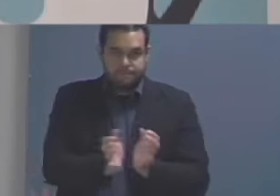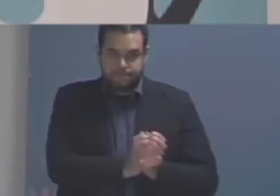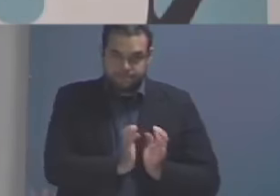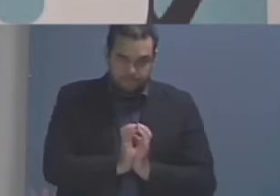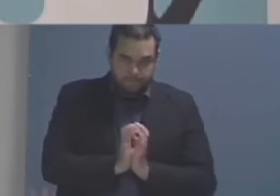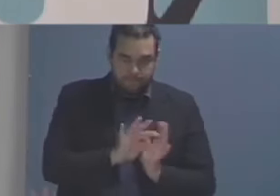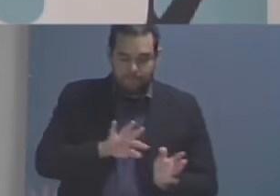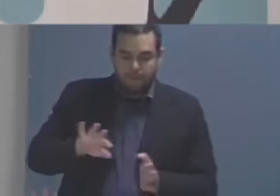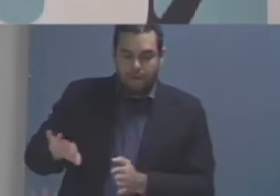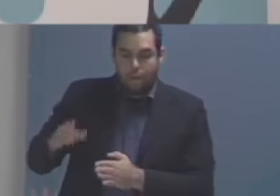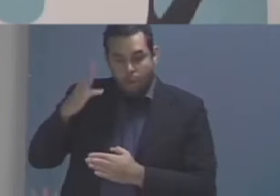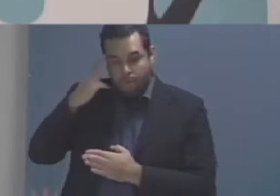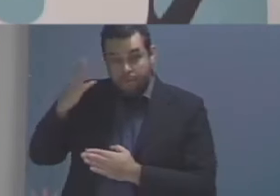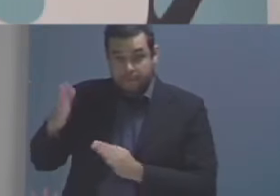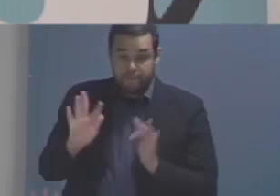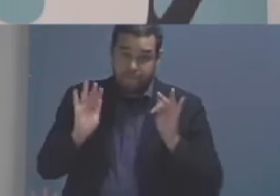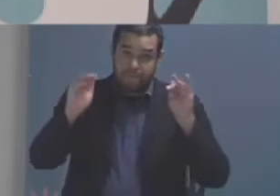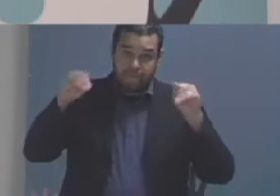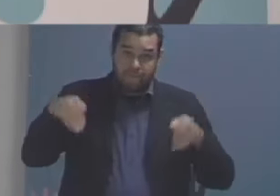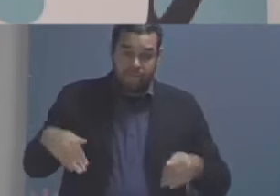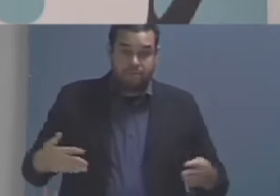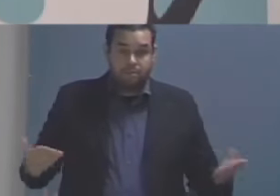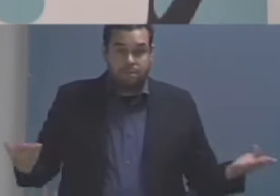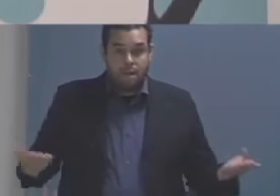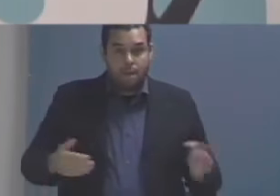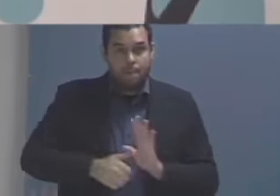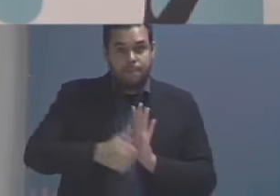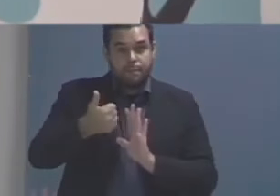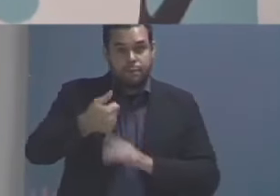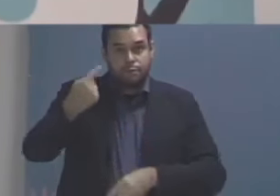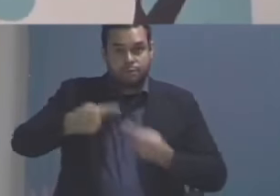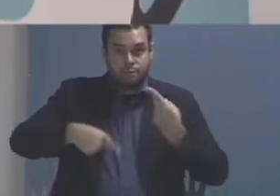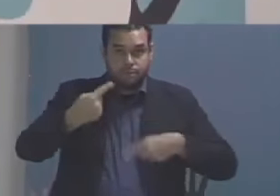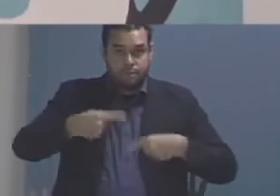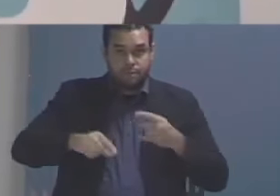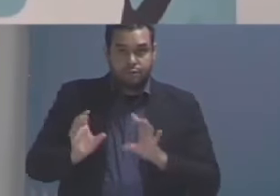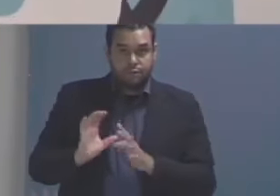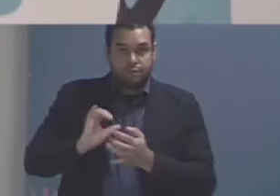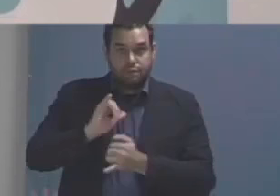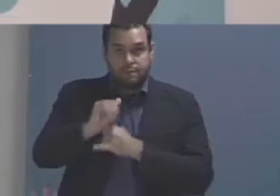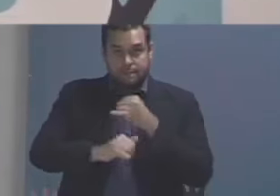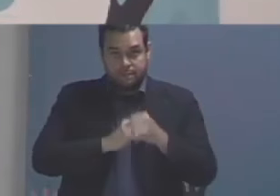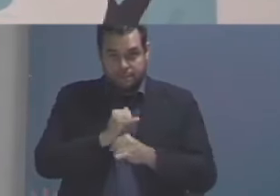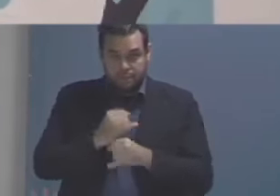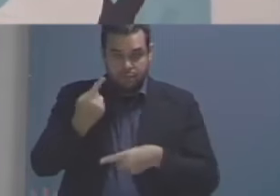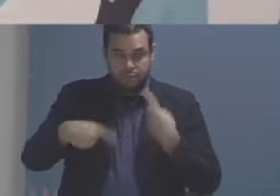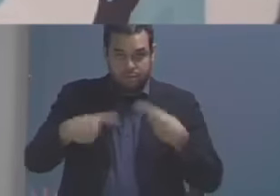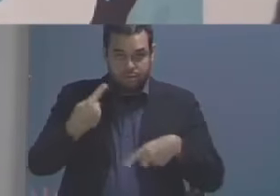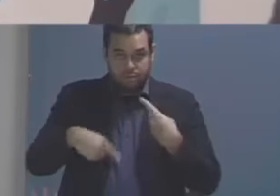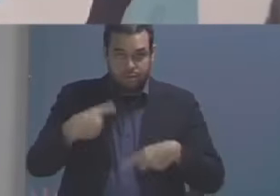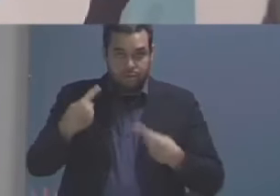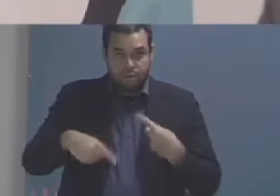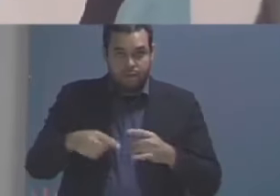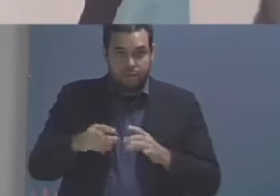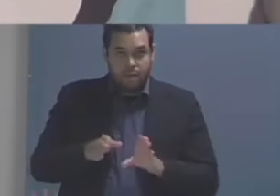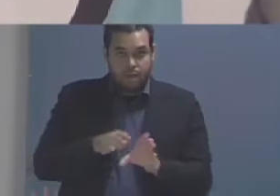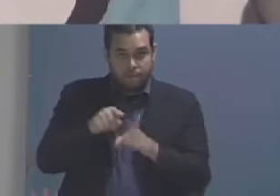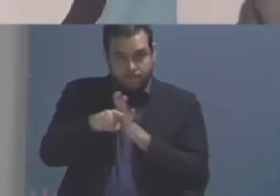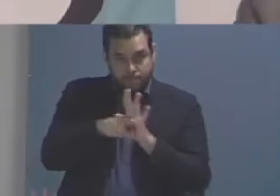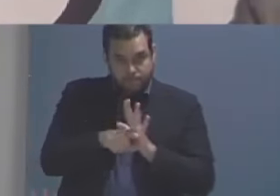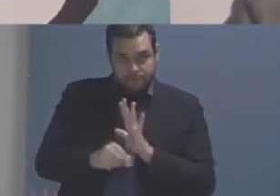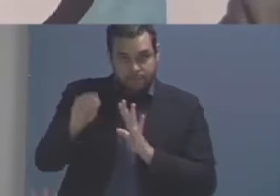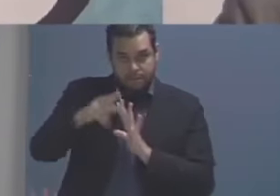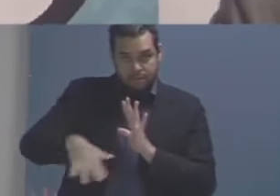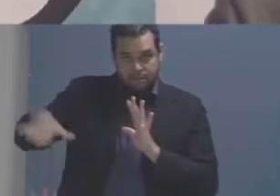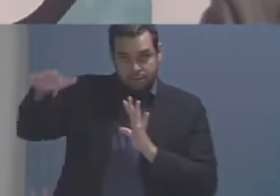candidato. Encerramos aqui o primeiro debate online entre as chapas concorrentes à consulta nacional do